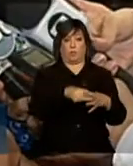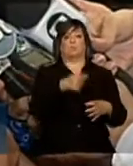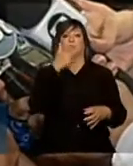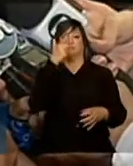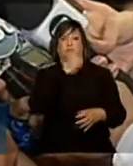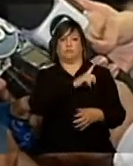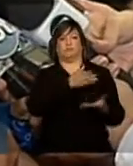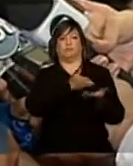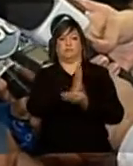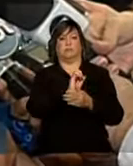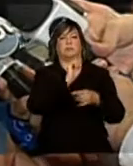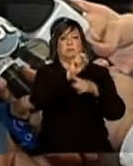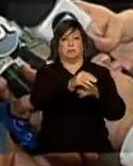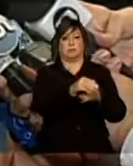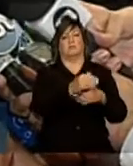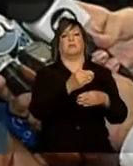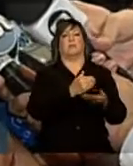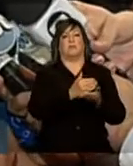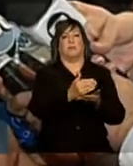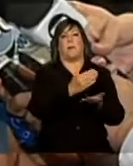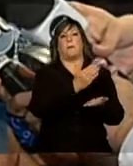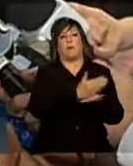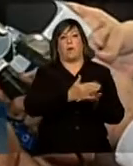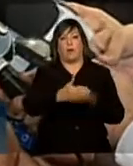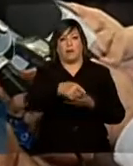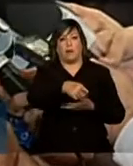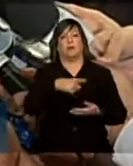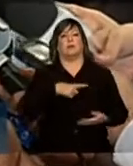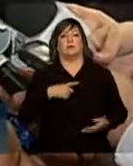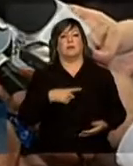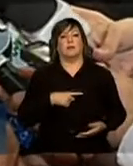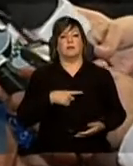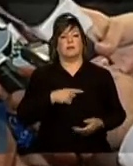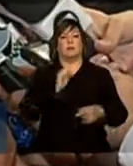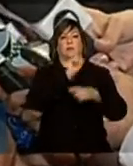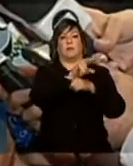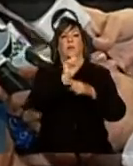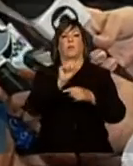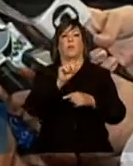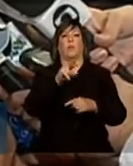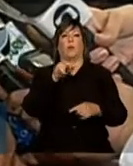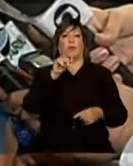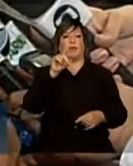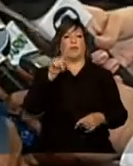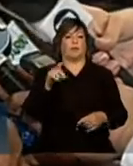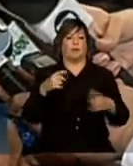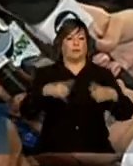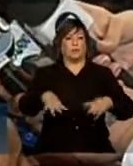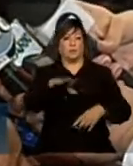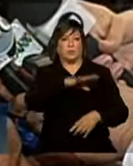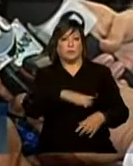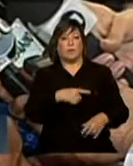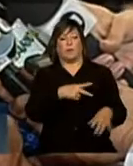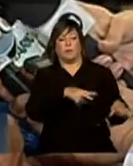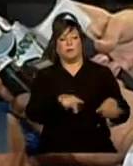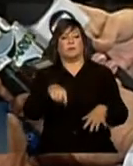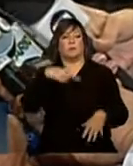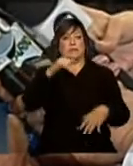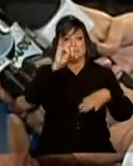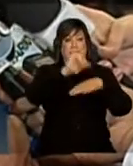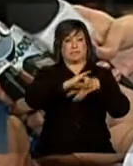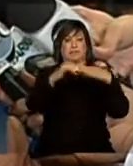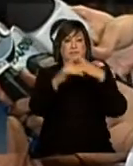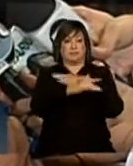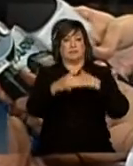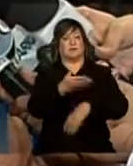a próxima fase do programa, ou seja, estão aptos para ir para as unidades de saúde, ficarão durante a próxima semana nas capitais